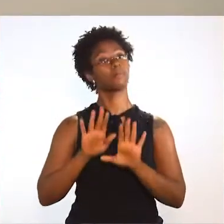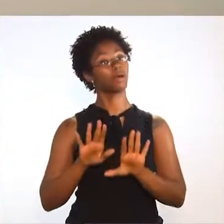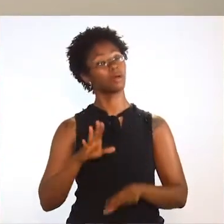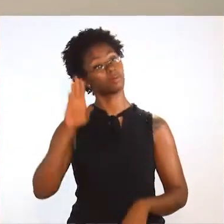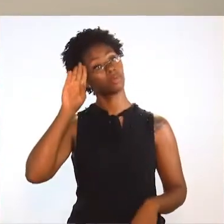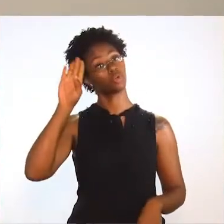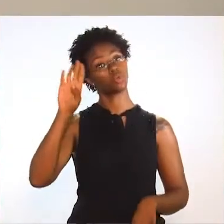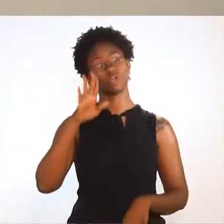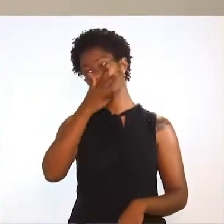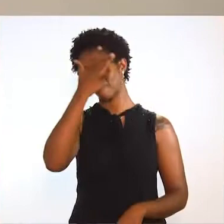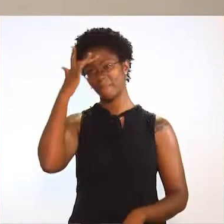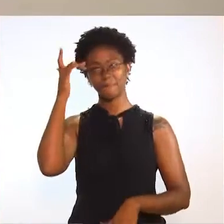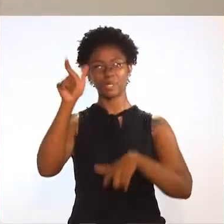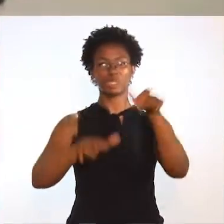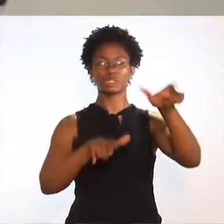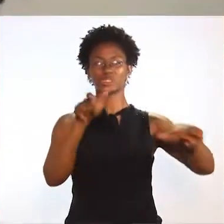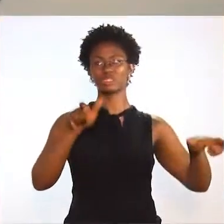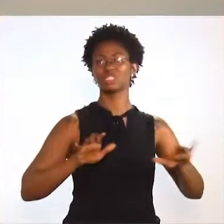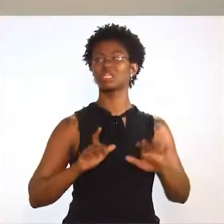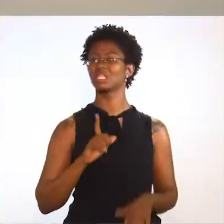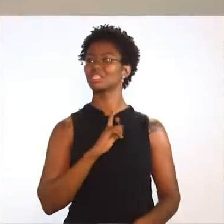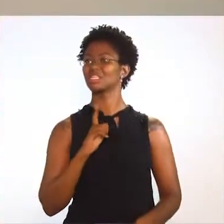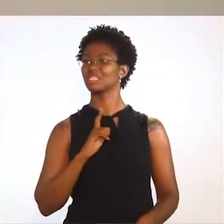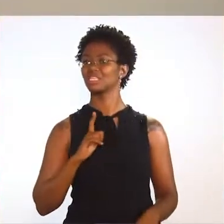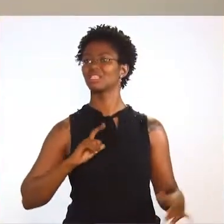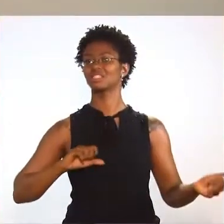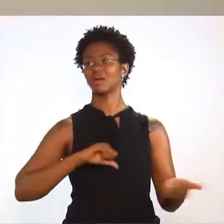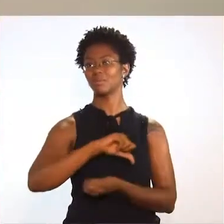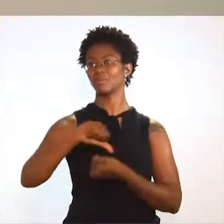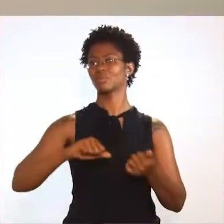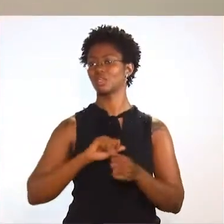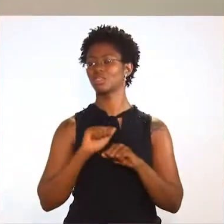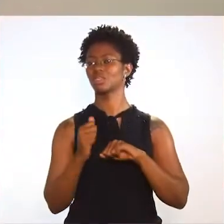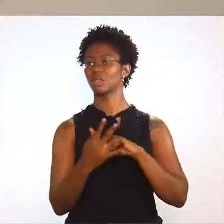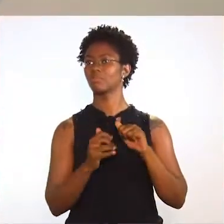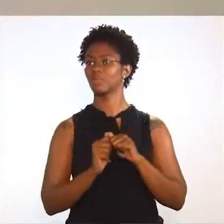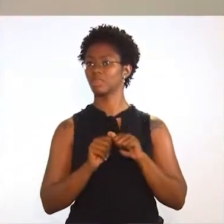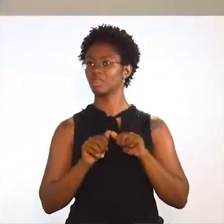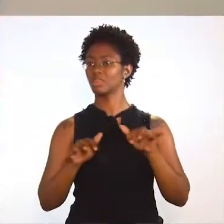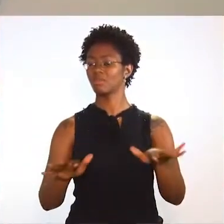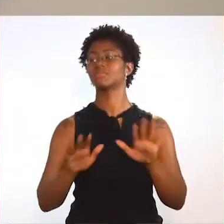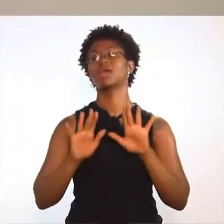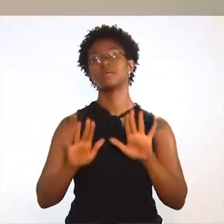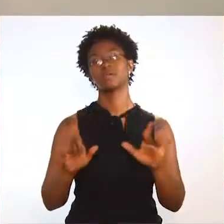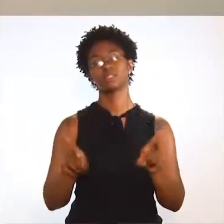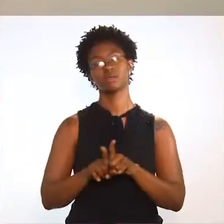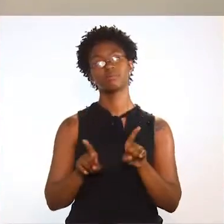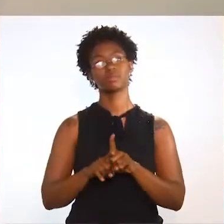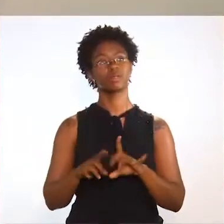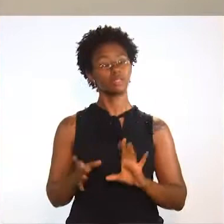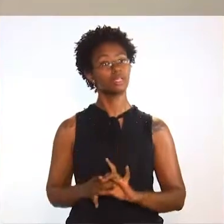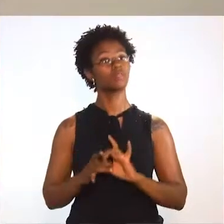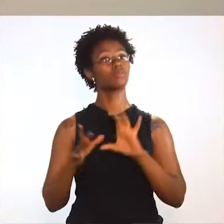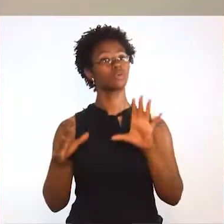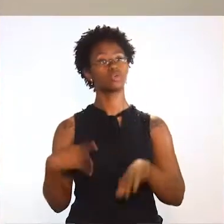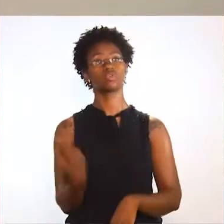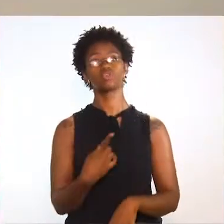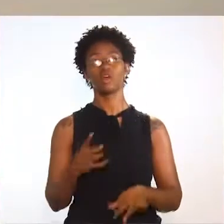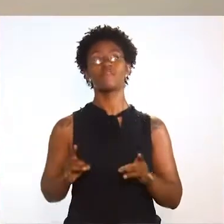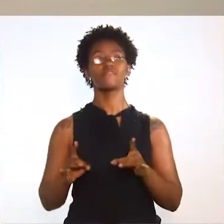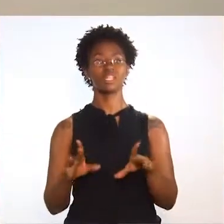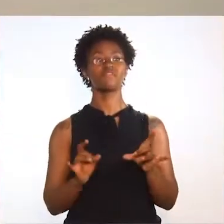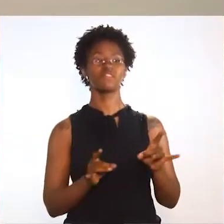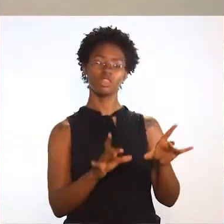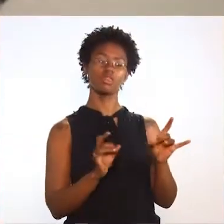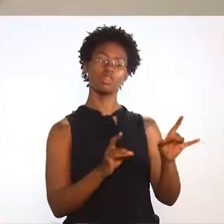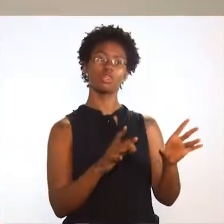ali é a nossa prioridade. Então, acho que tem toda essa mudança que a pandemia trouxe, mas também possibilitou que a gente colocasse os produtos na loja